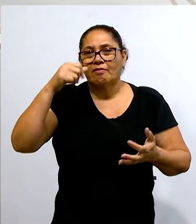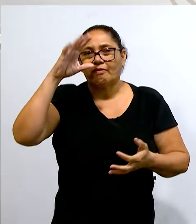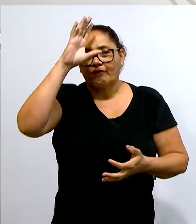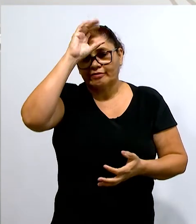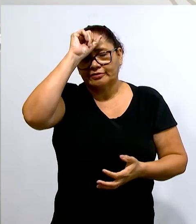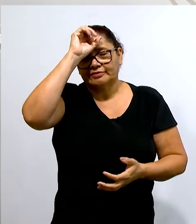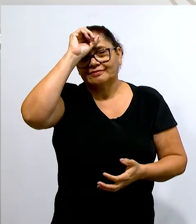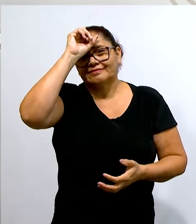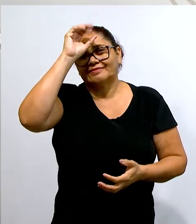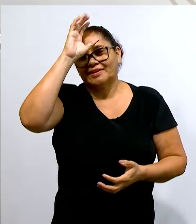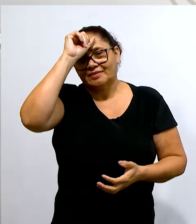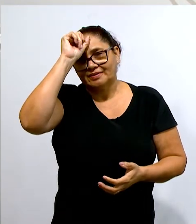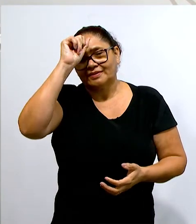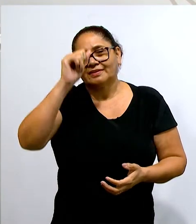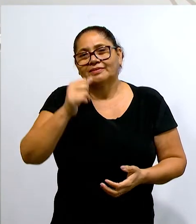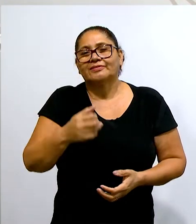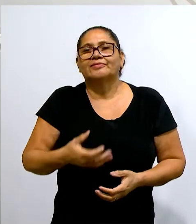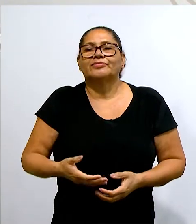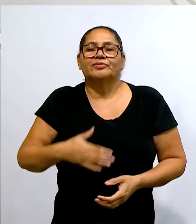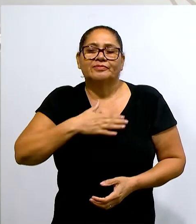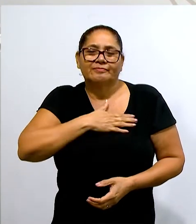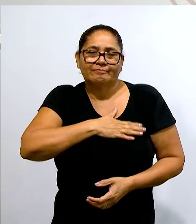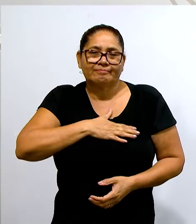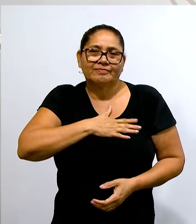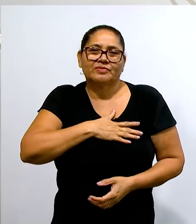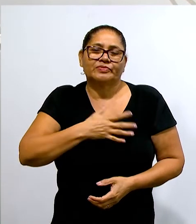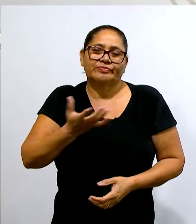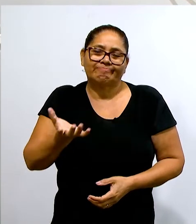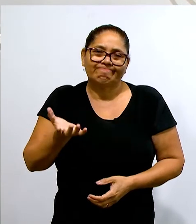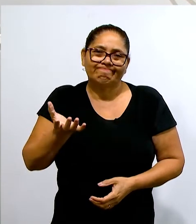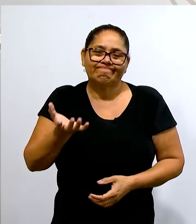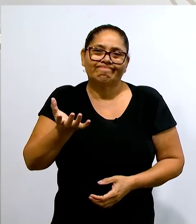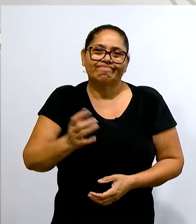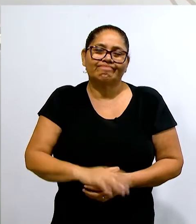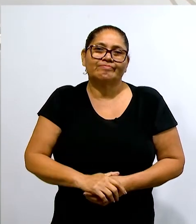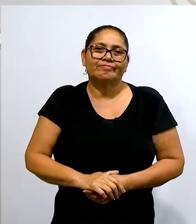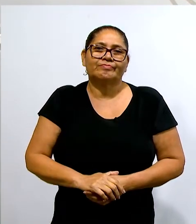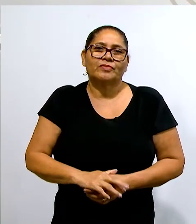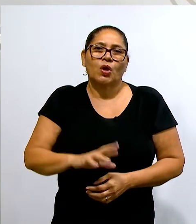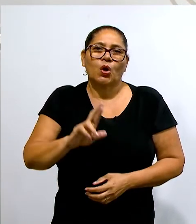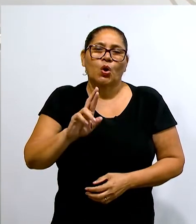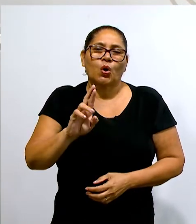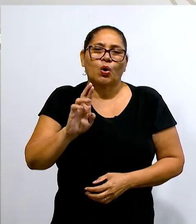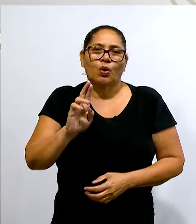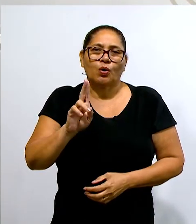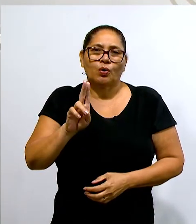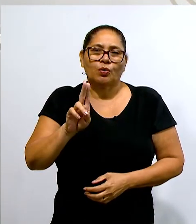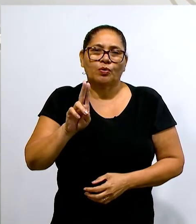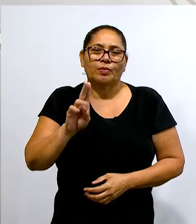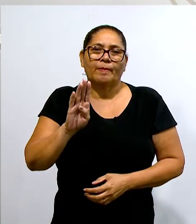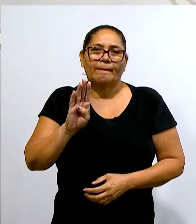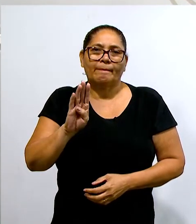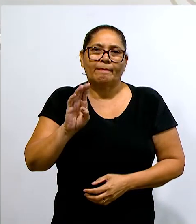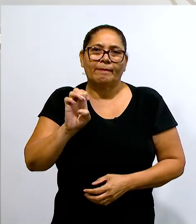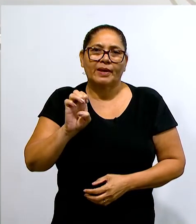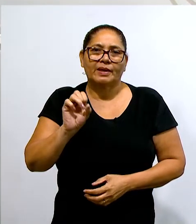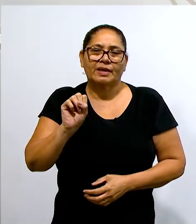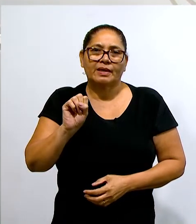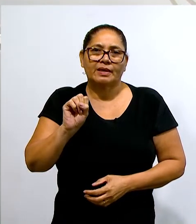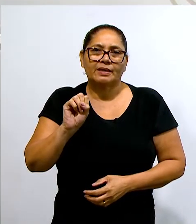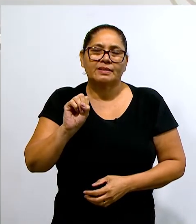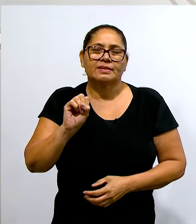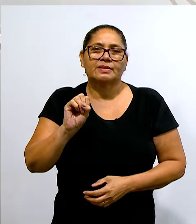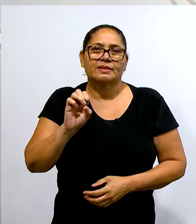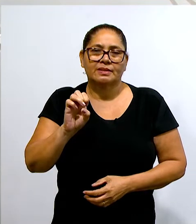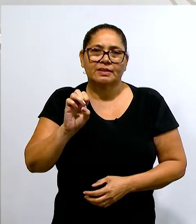E aprender é o que todo mundo gosta, né? E aí Rubem Alves nos fala sobre a escola do espanto.